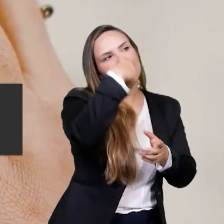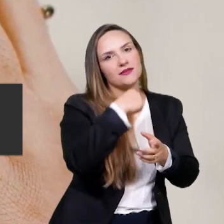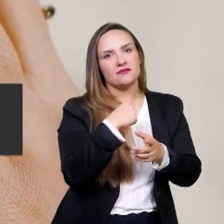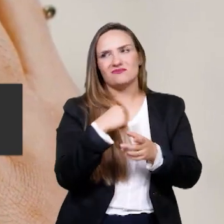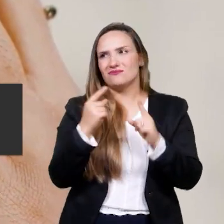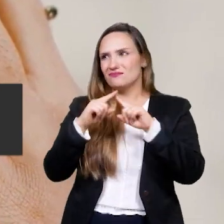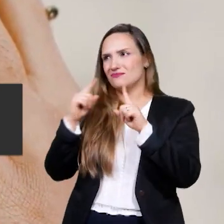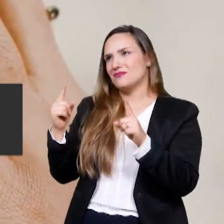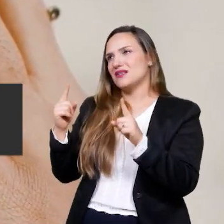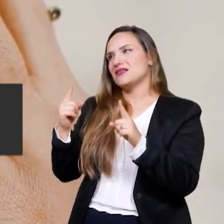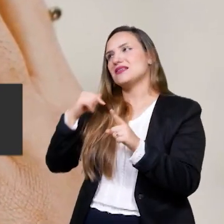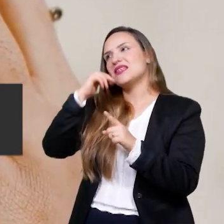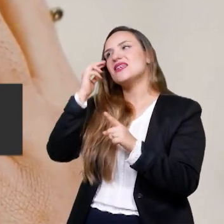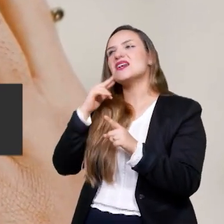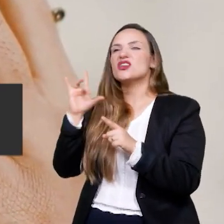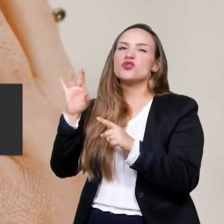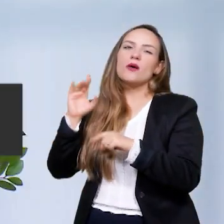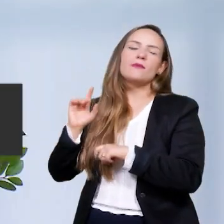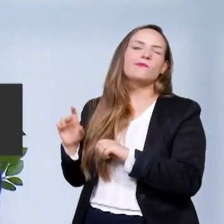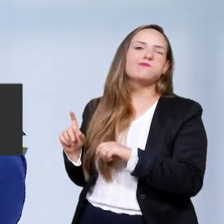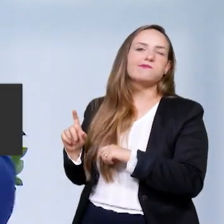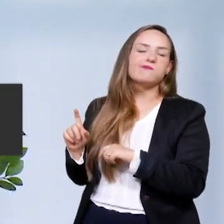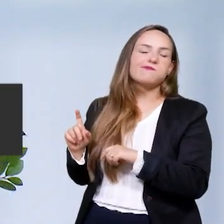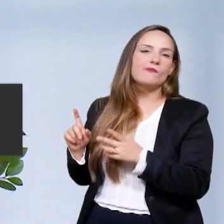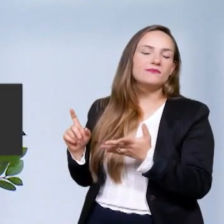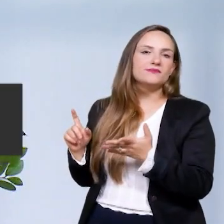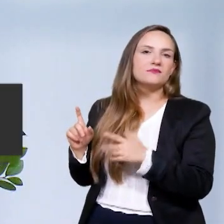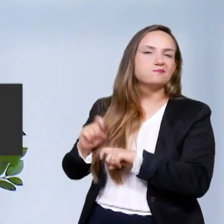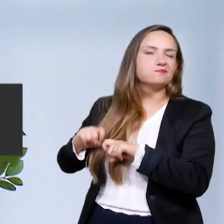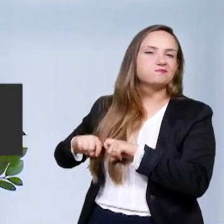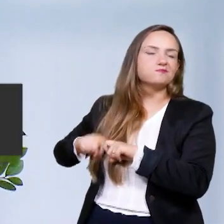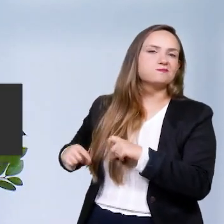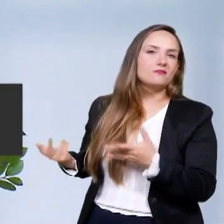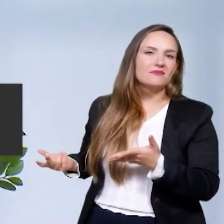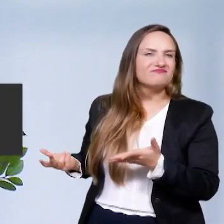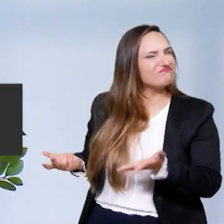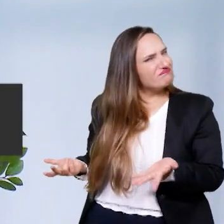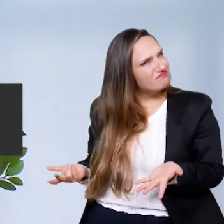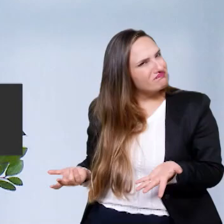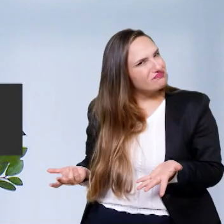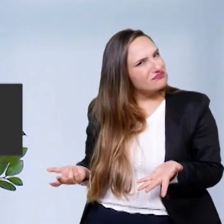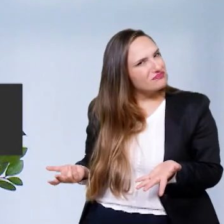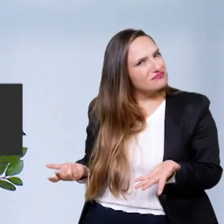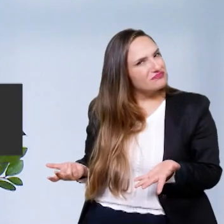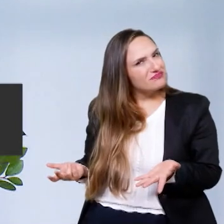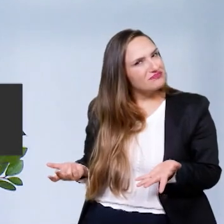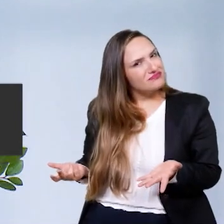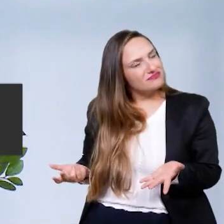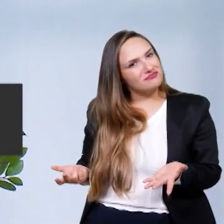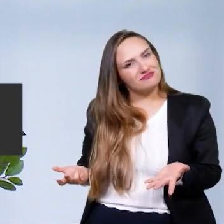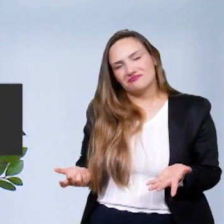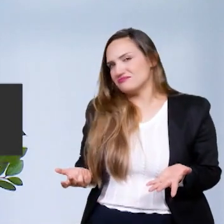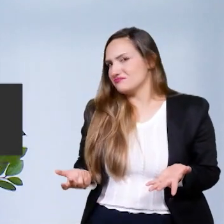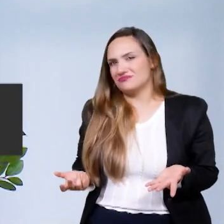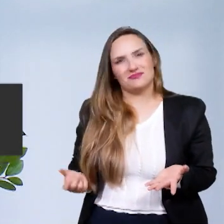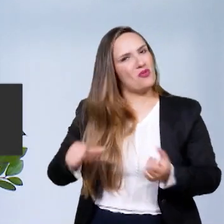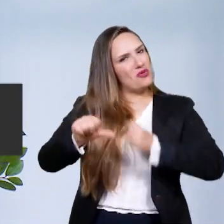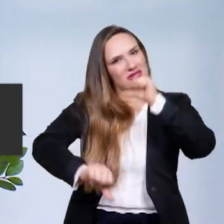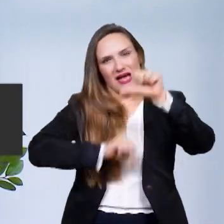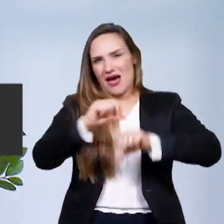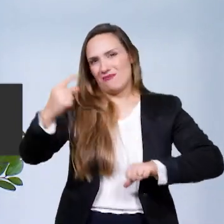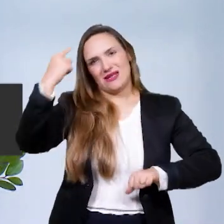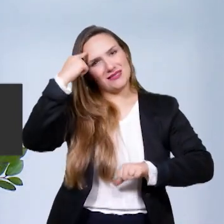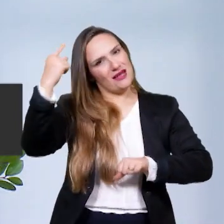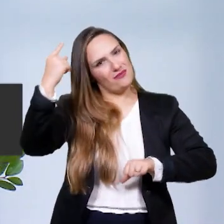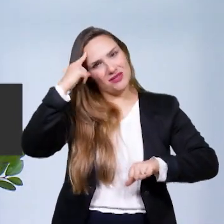é assim que funciona. Né? A gente sabe que hoje, as estruturas necessitam de uma mudança.